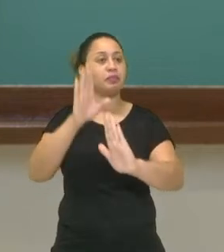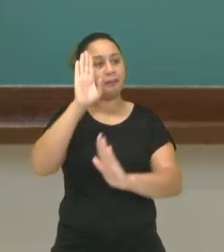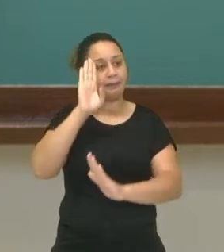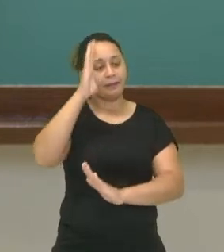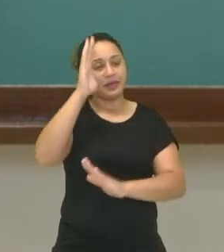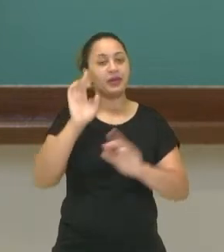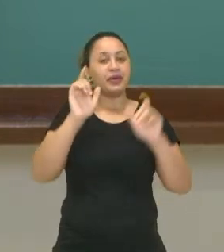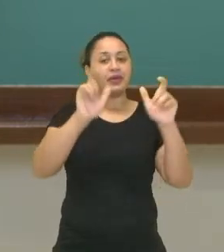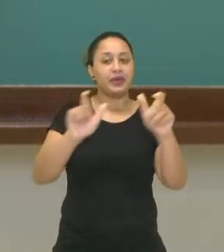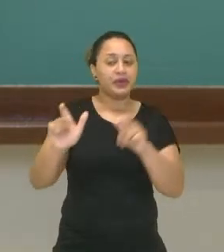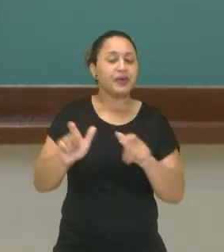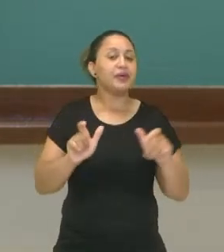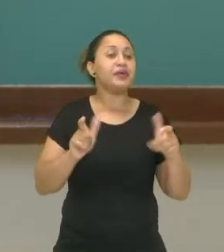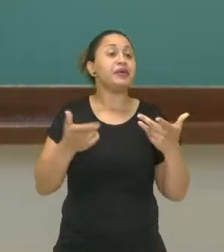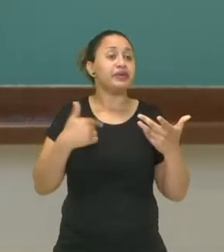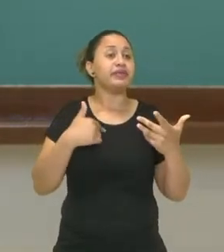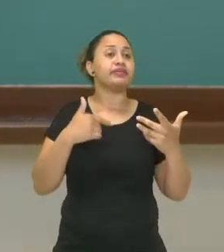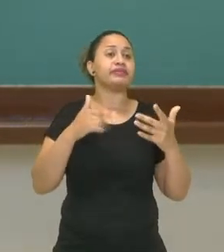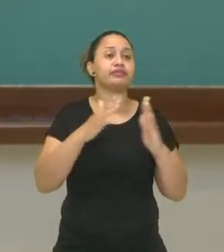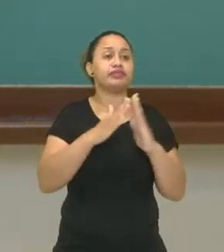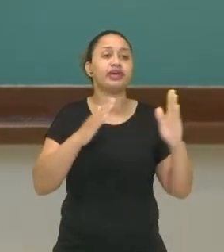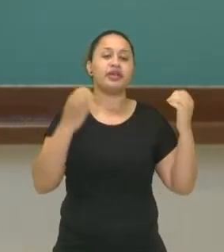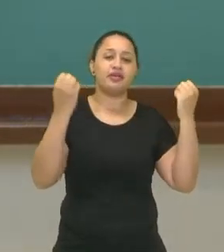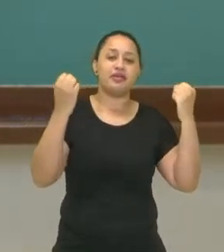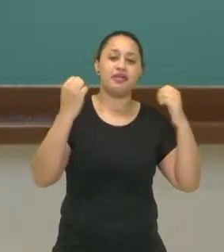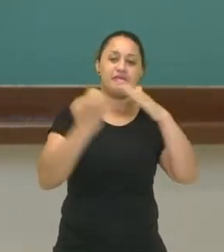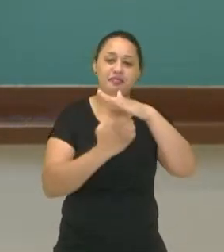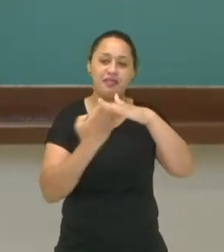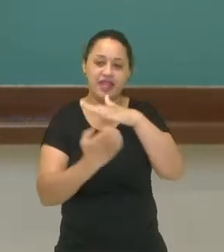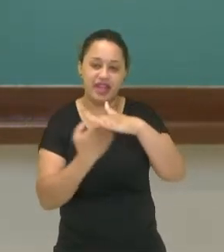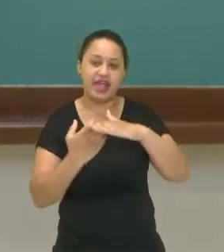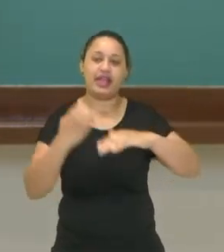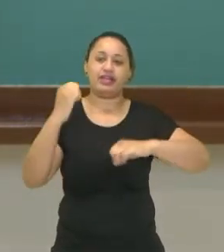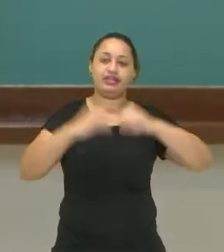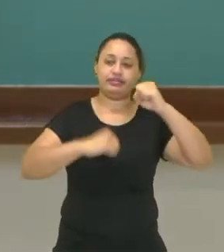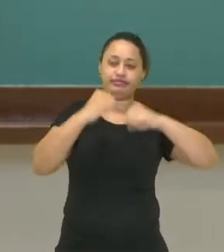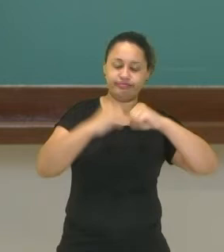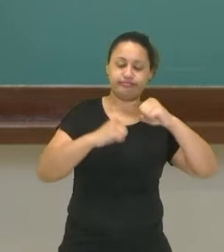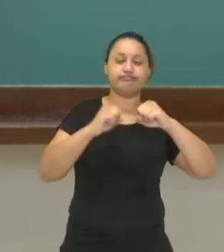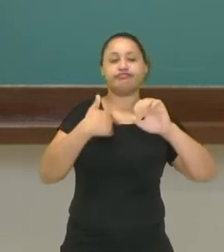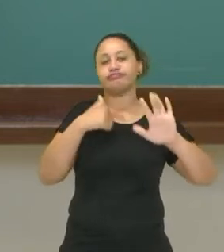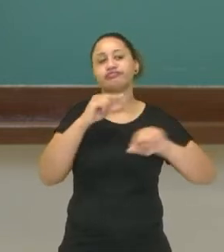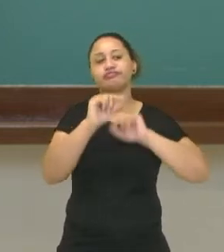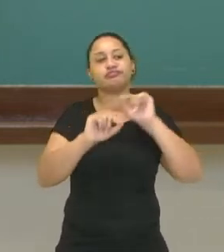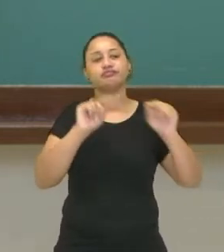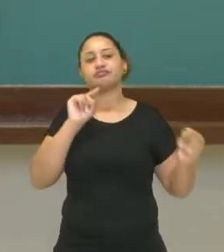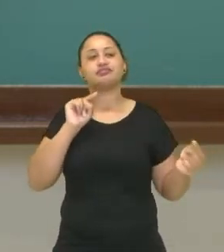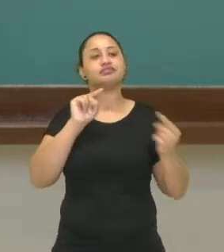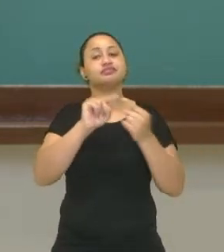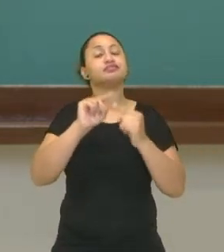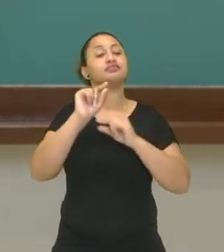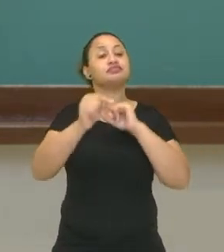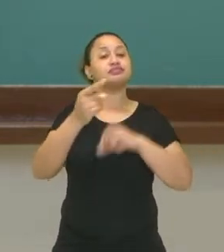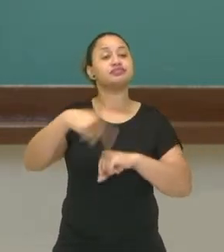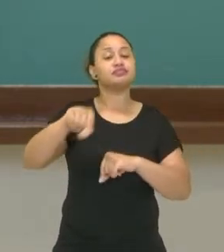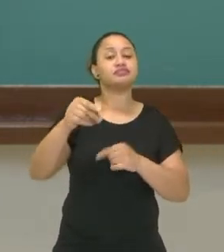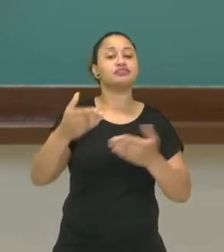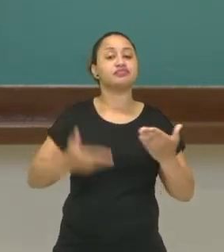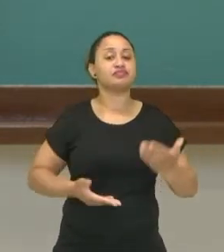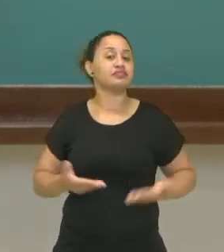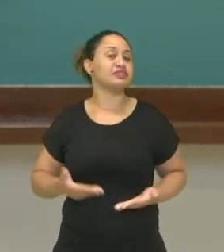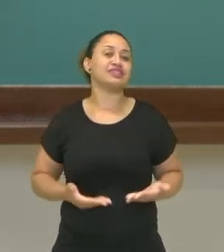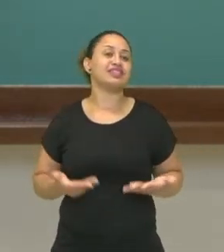principalmente feitos em fábricas, em indústria, para fins de que os seus funcionários